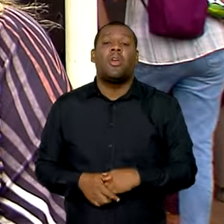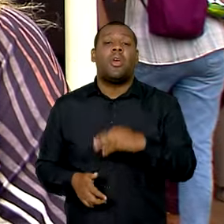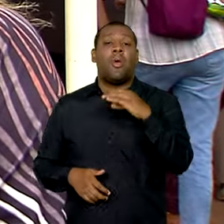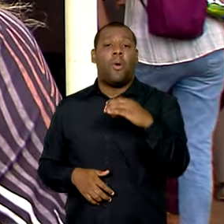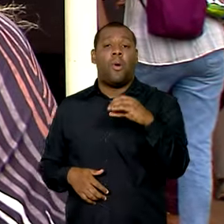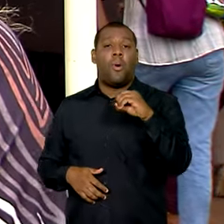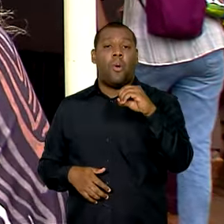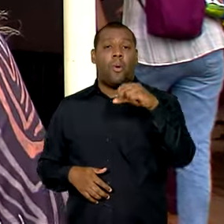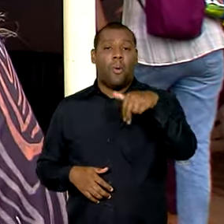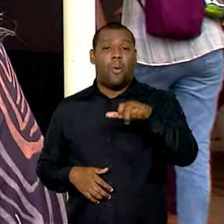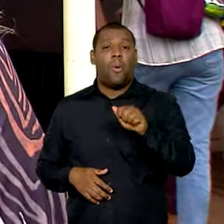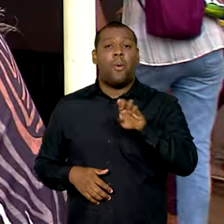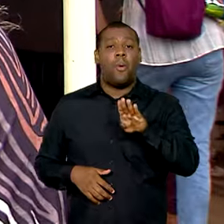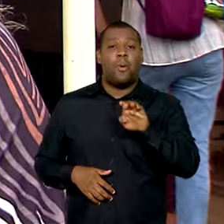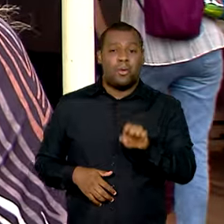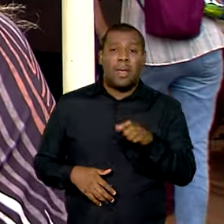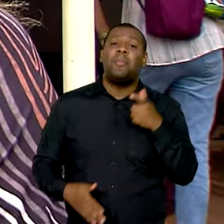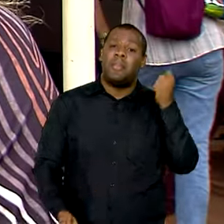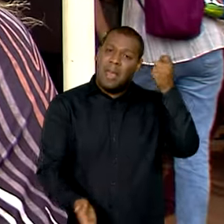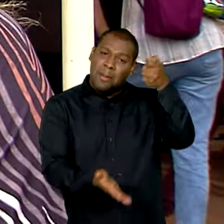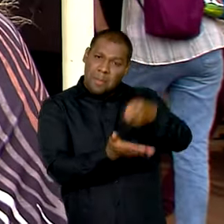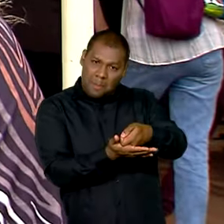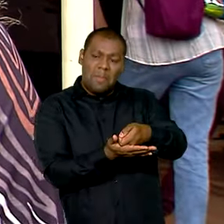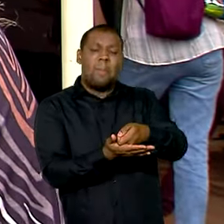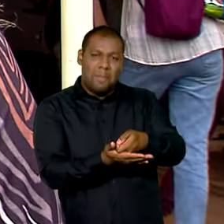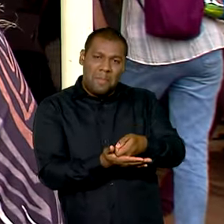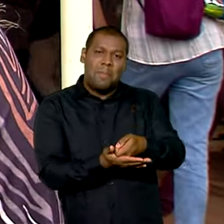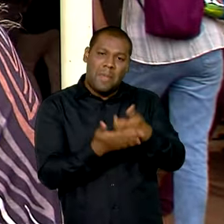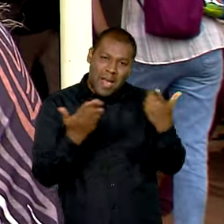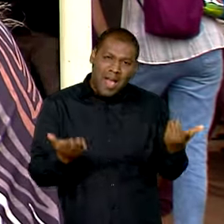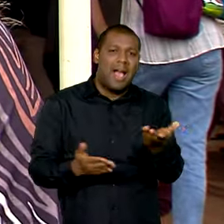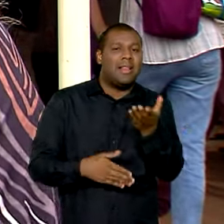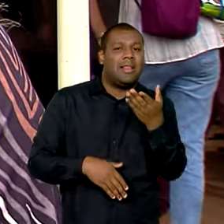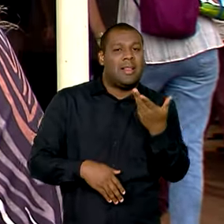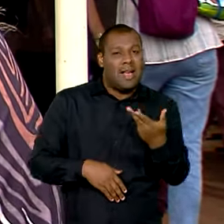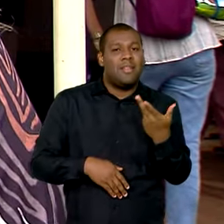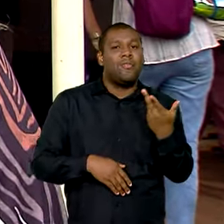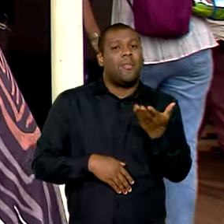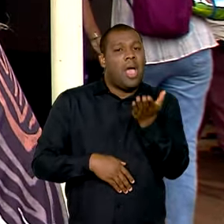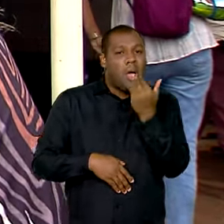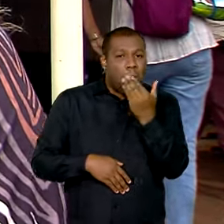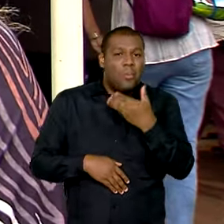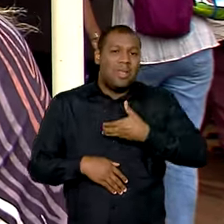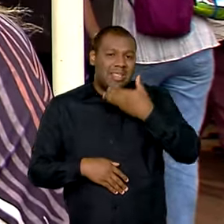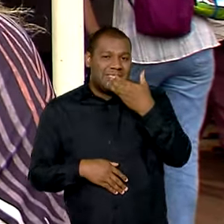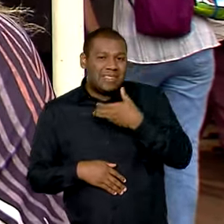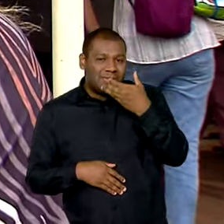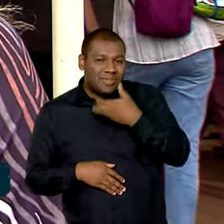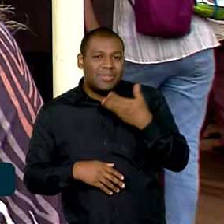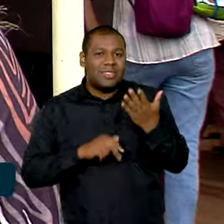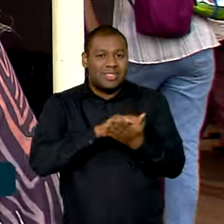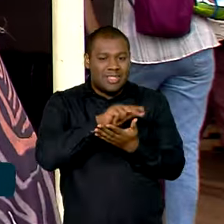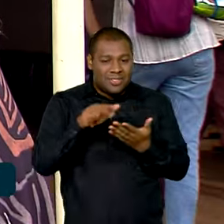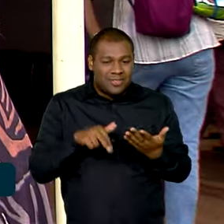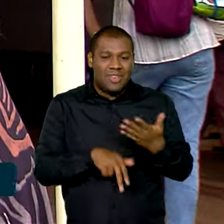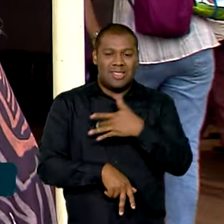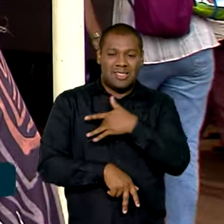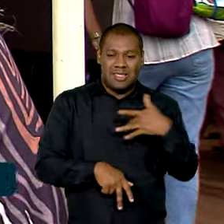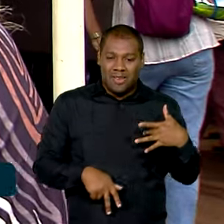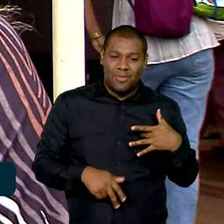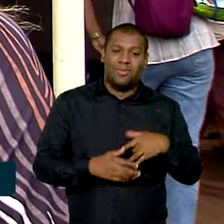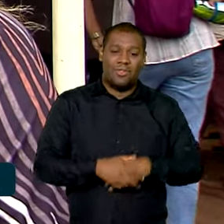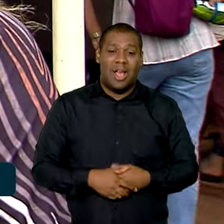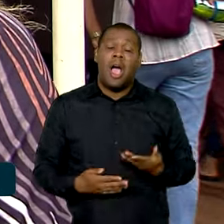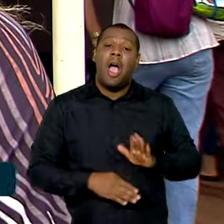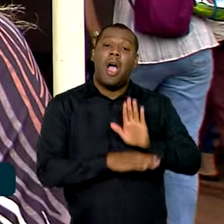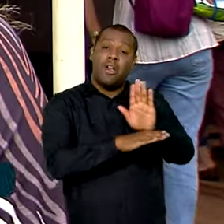esses produtos, um preço de varejo e comida mais do que saudável para a comunidade que está em situação de